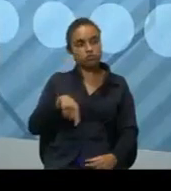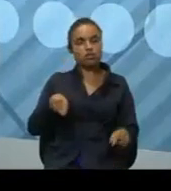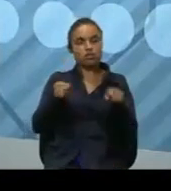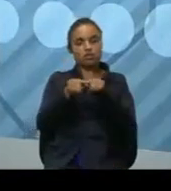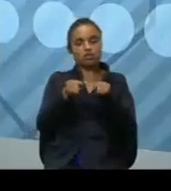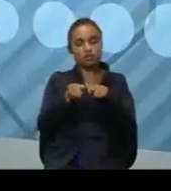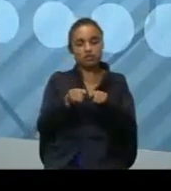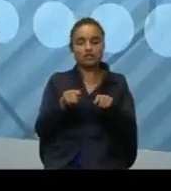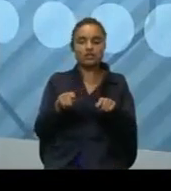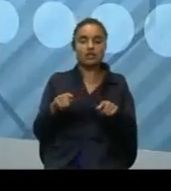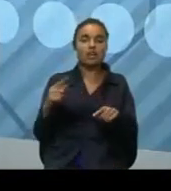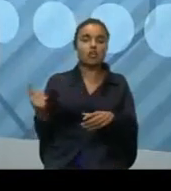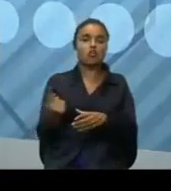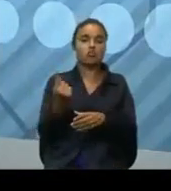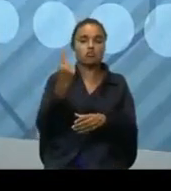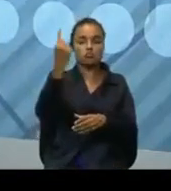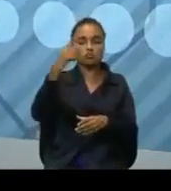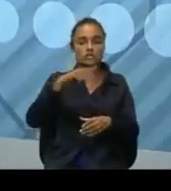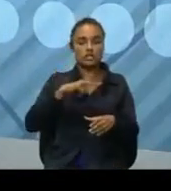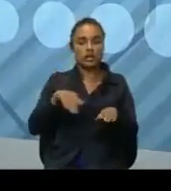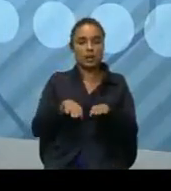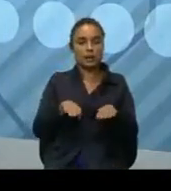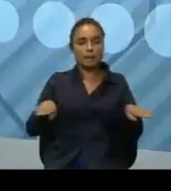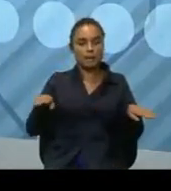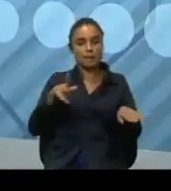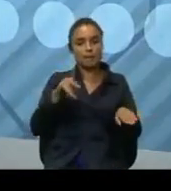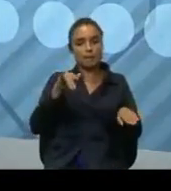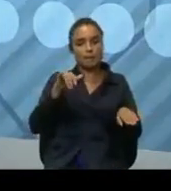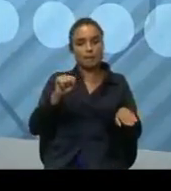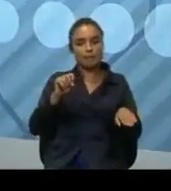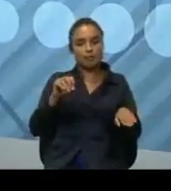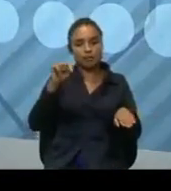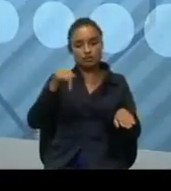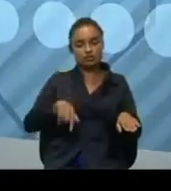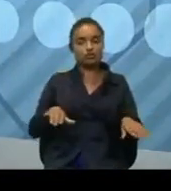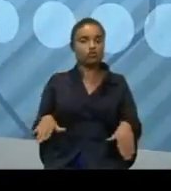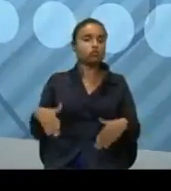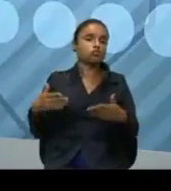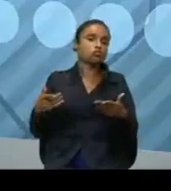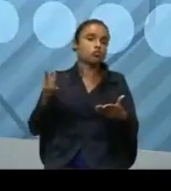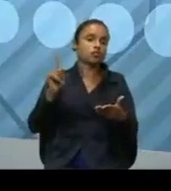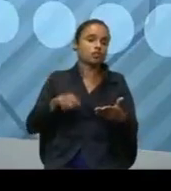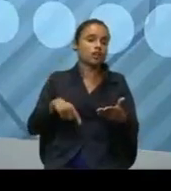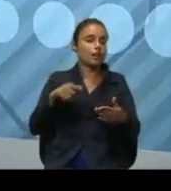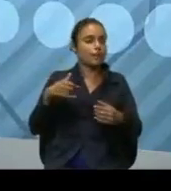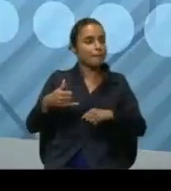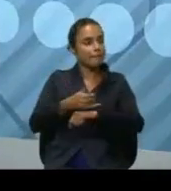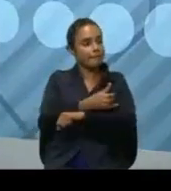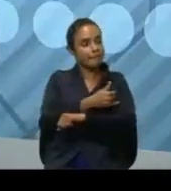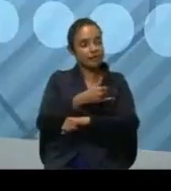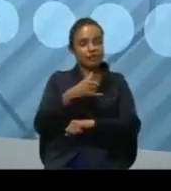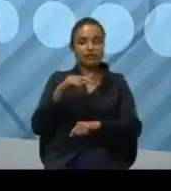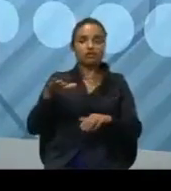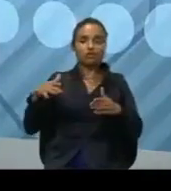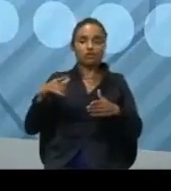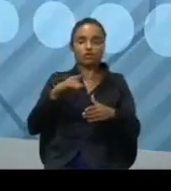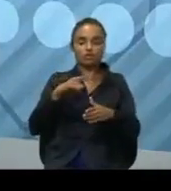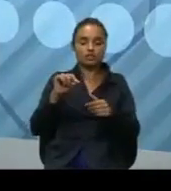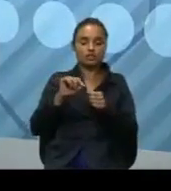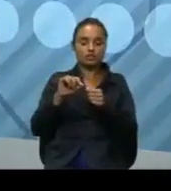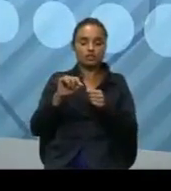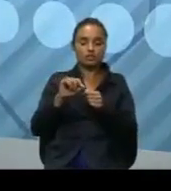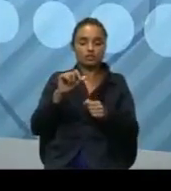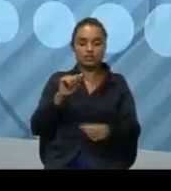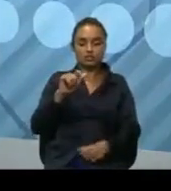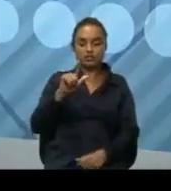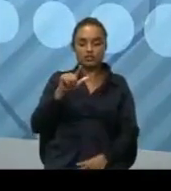estar o piso, ok? Onde que tem que ser revestido, quando é madeira, quando é alvenaria, tá? Então, a nossa NR18 ela é bem